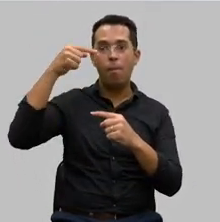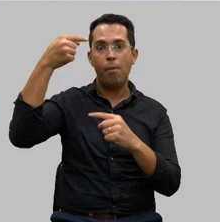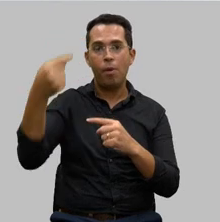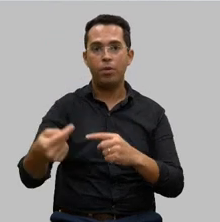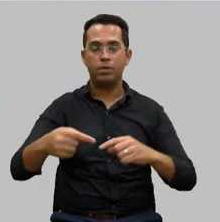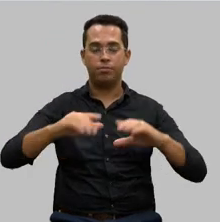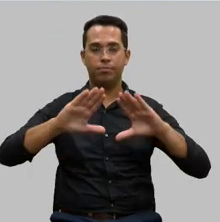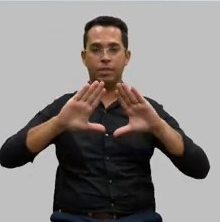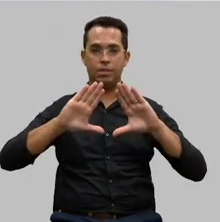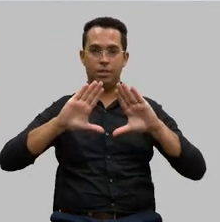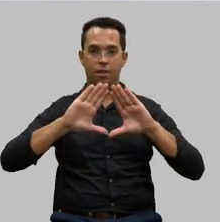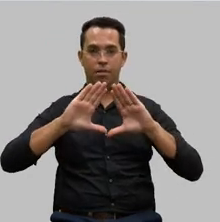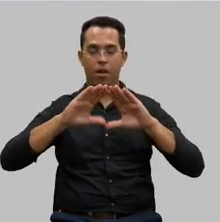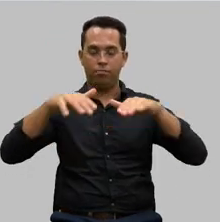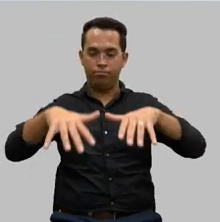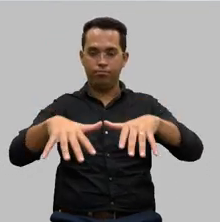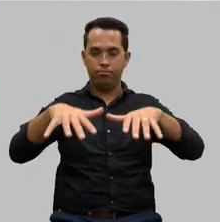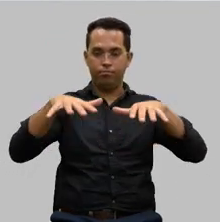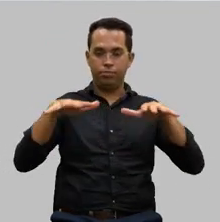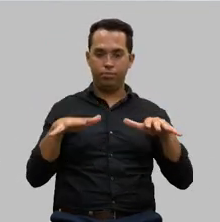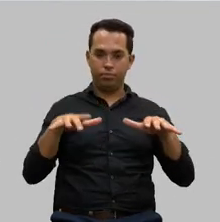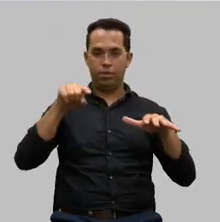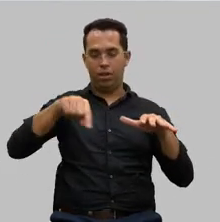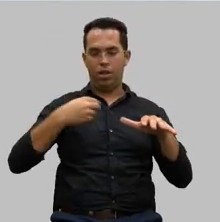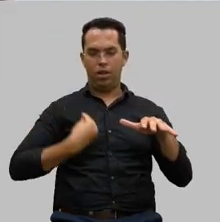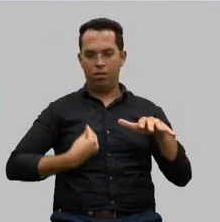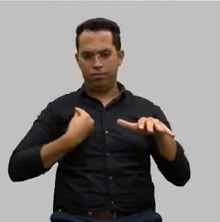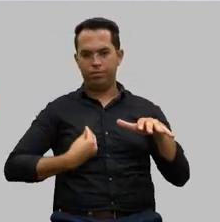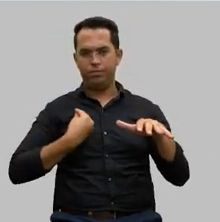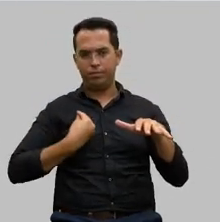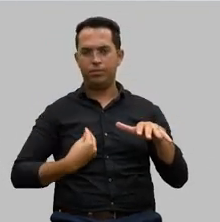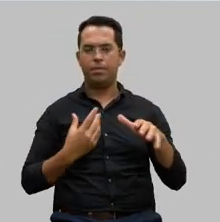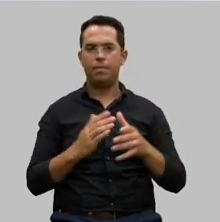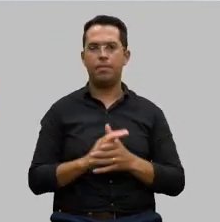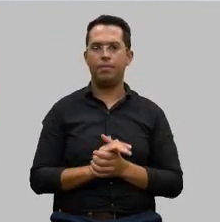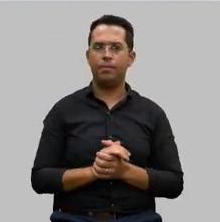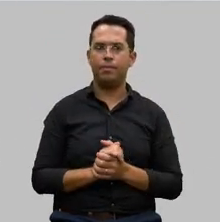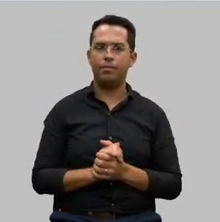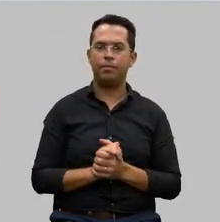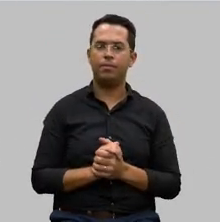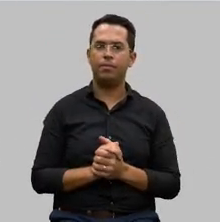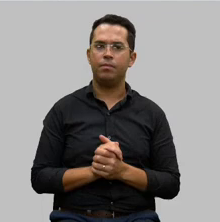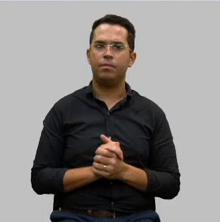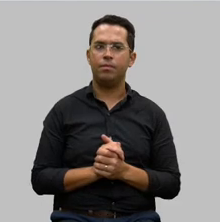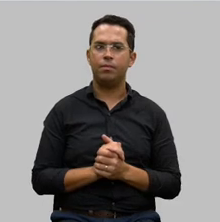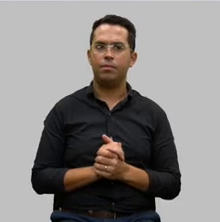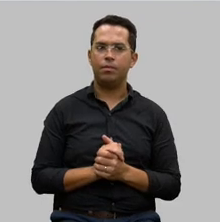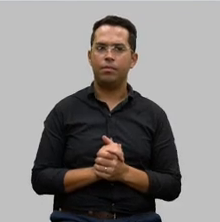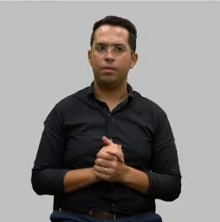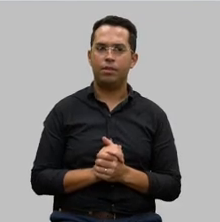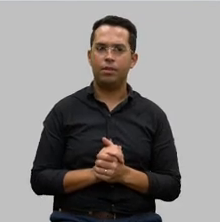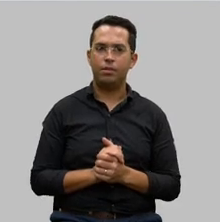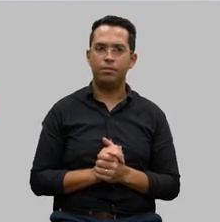próxima reunião que a gente fizer vamos fazer que o pessoal pessoal aqui da